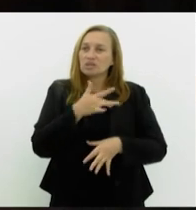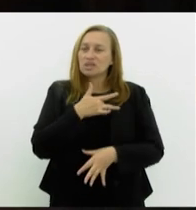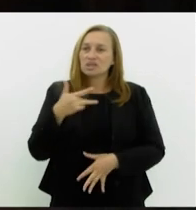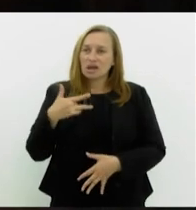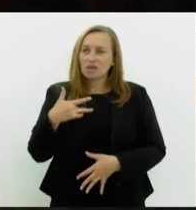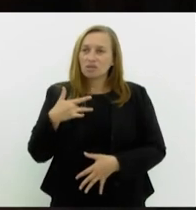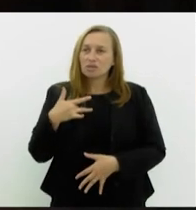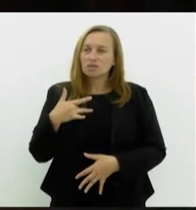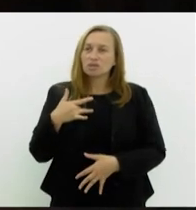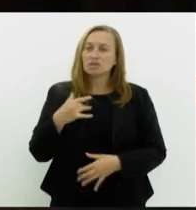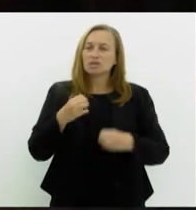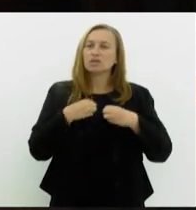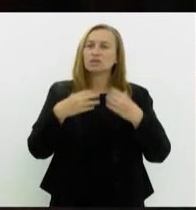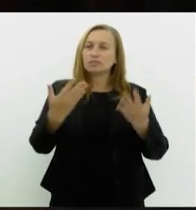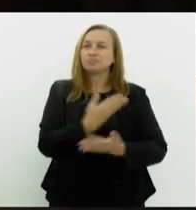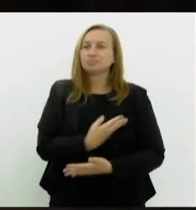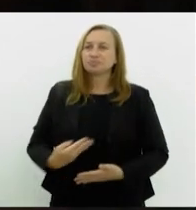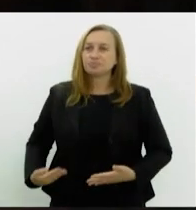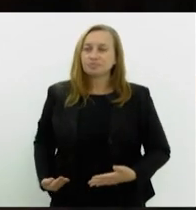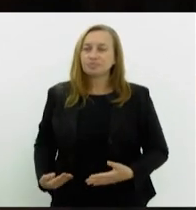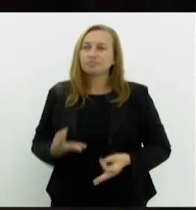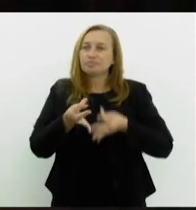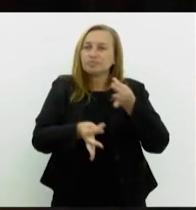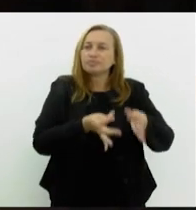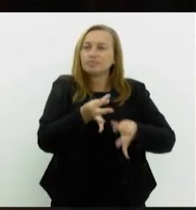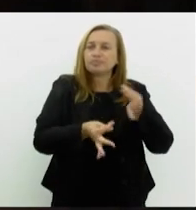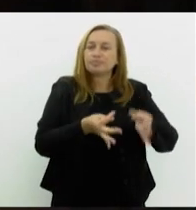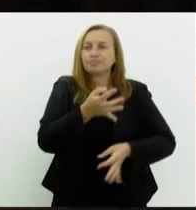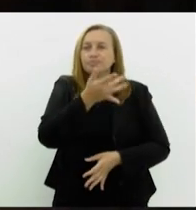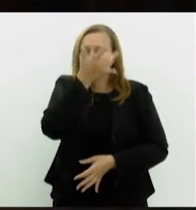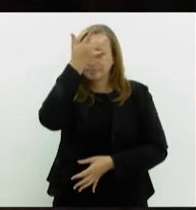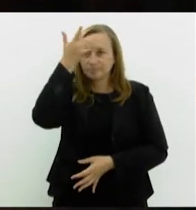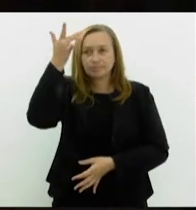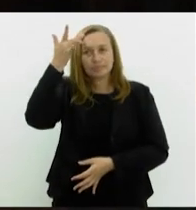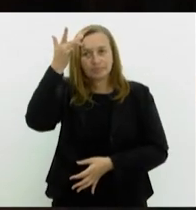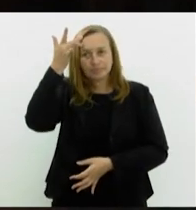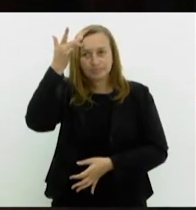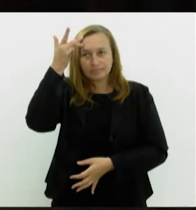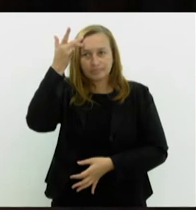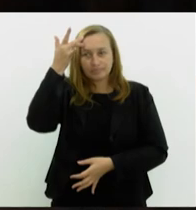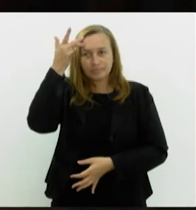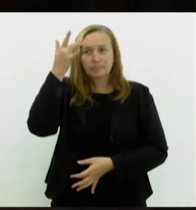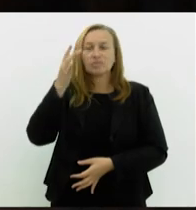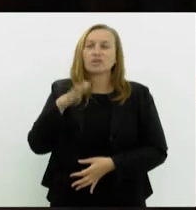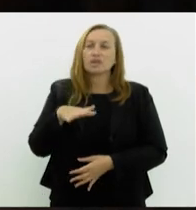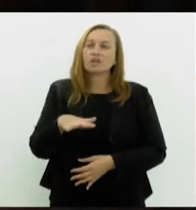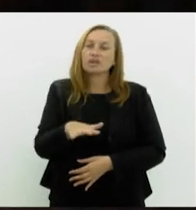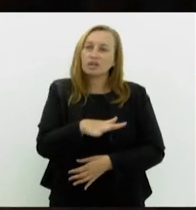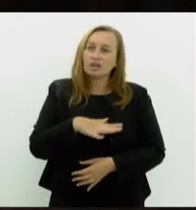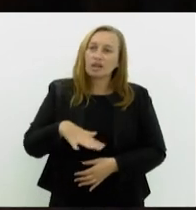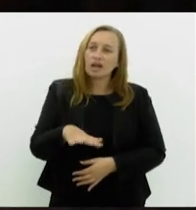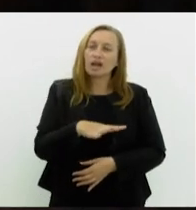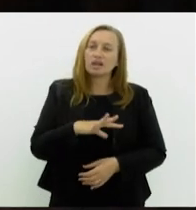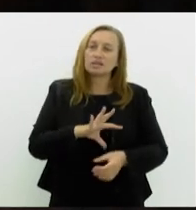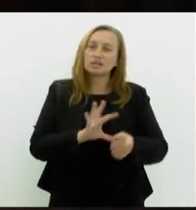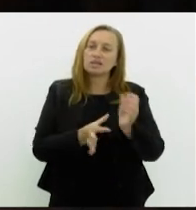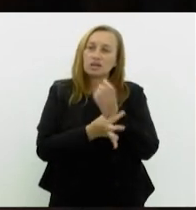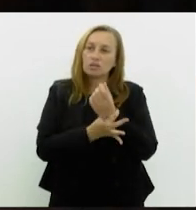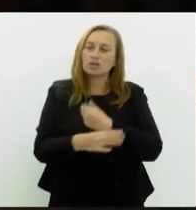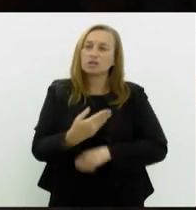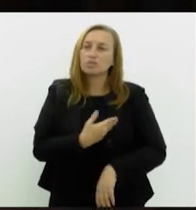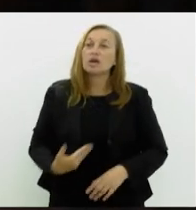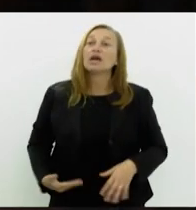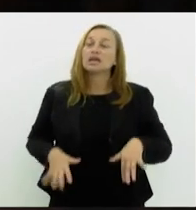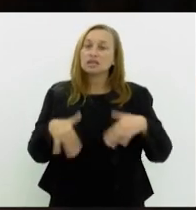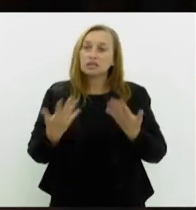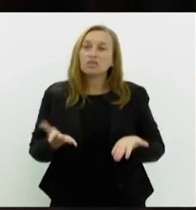de realizar uma audiência pública para tratar da saúde mental dos operadores da segurança pública. Então, realmente,